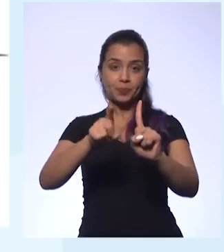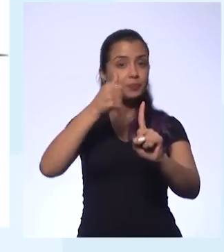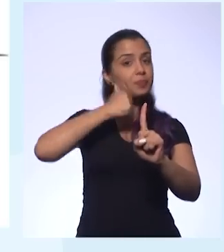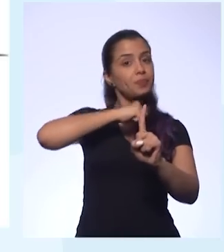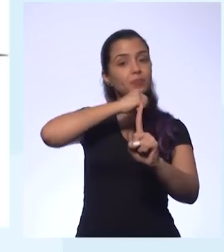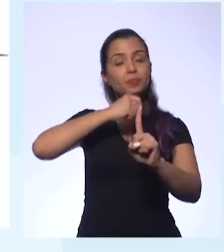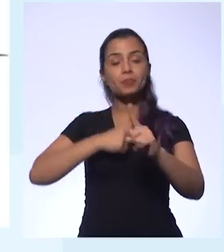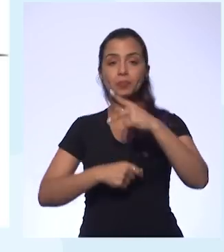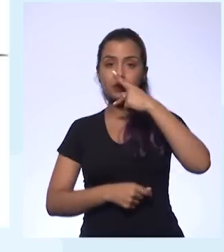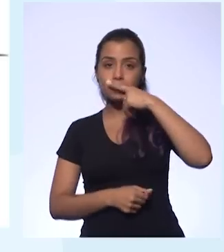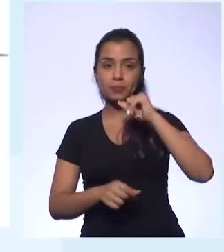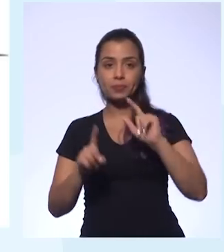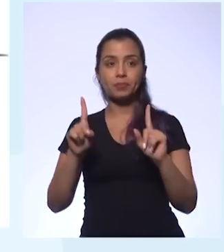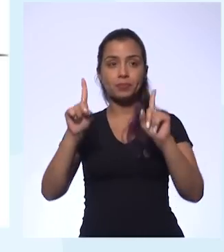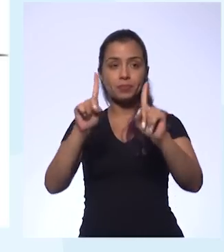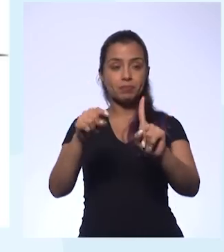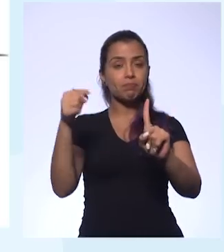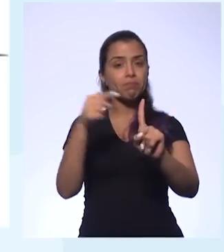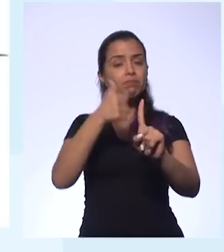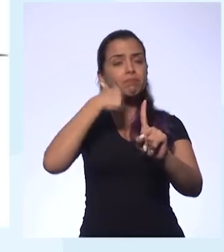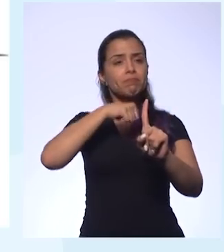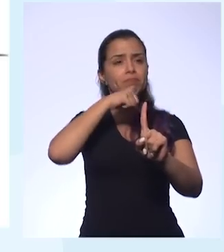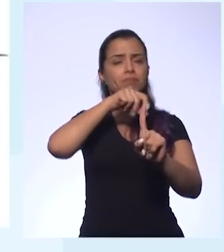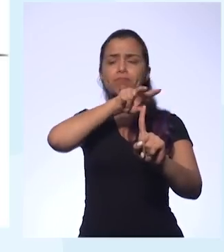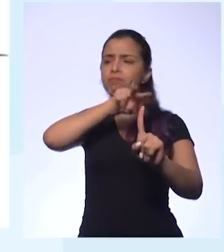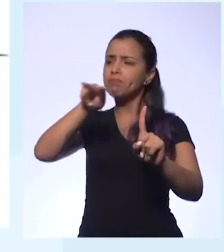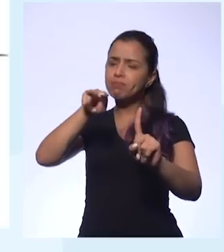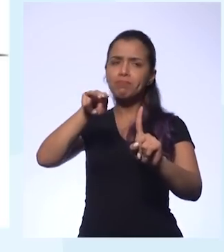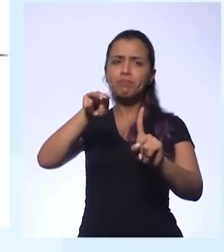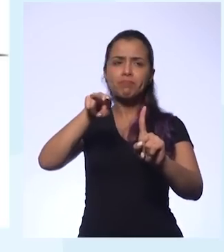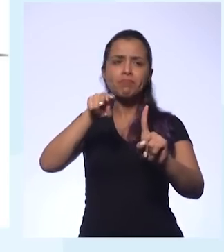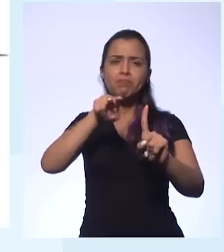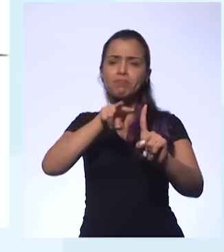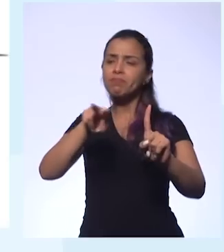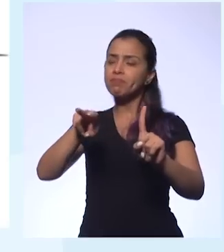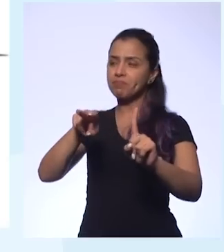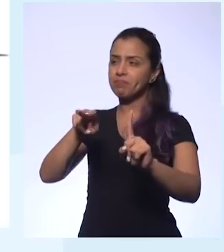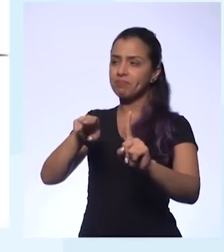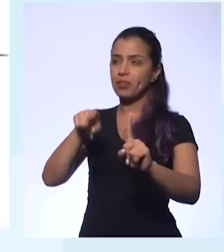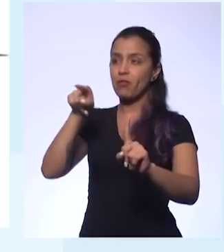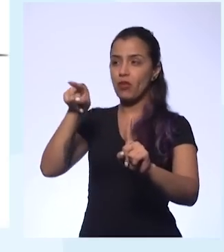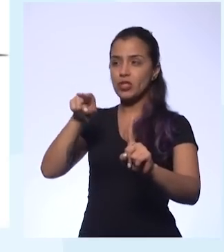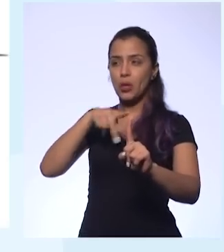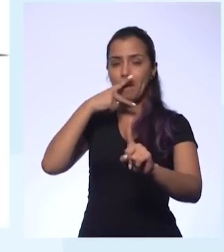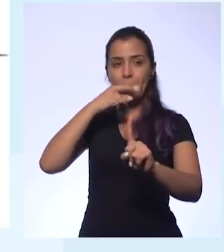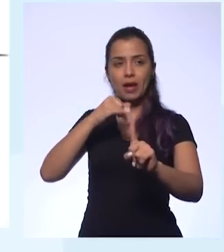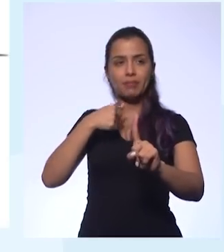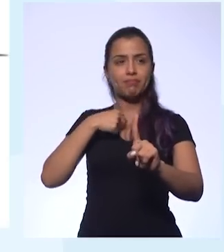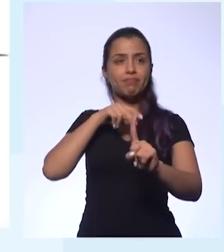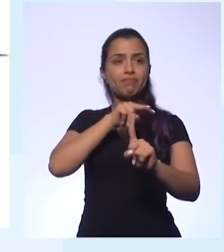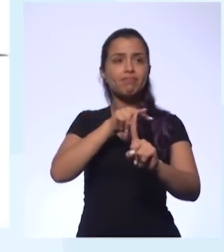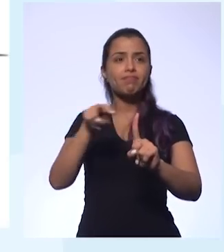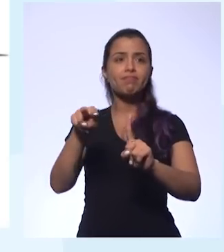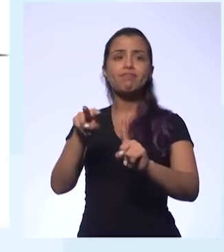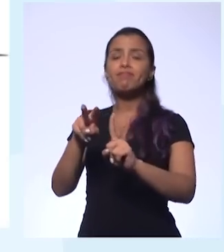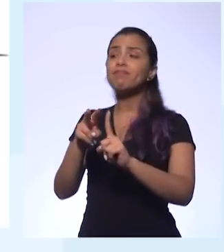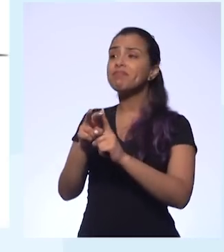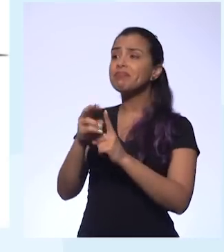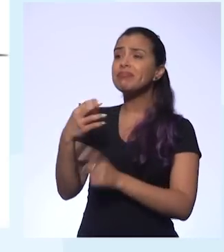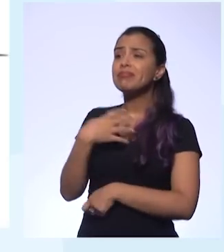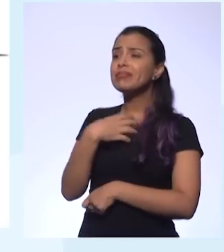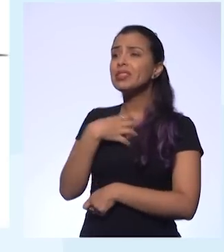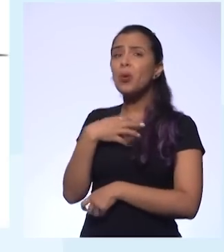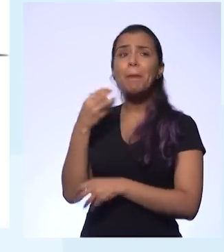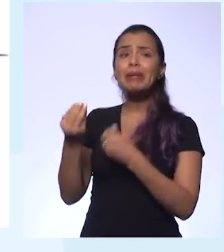uma mãe. A mãe vira para o pai super preocupado. Você faz o pai, Baglini? Eu faço a mãe. Tá bom, vamos lá. A mãe tá super preocupada. E